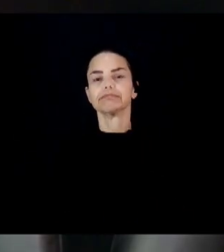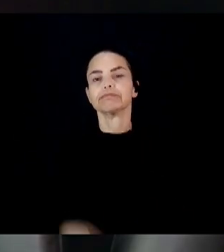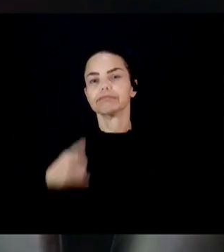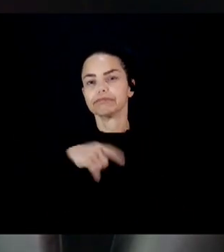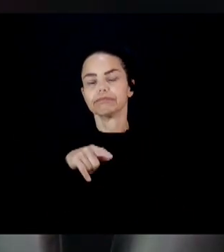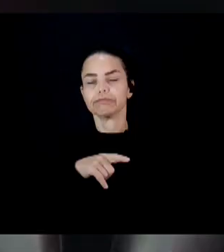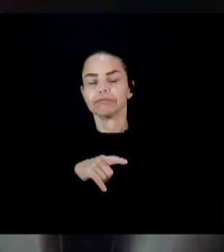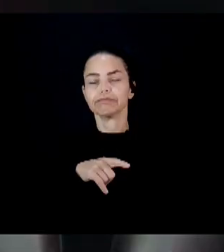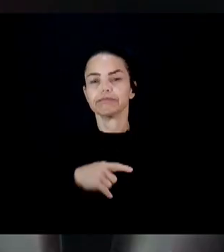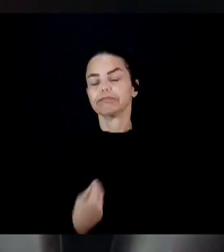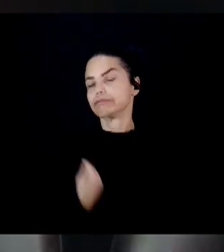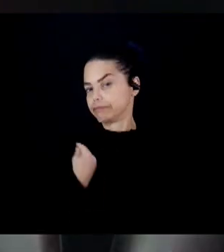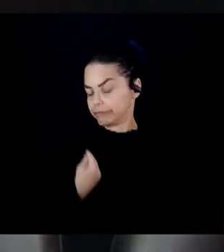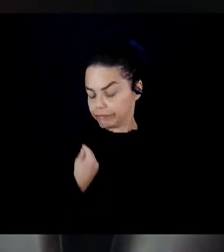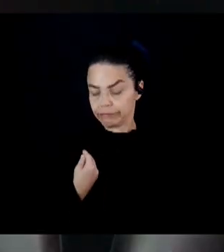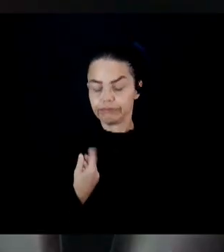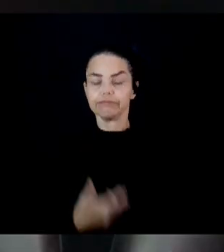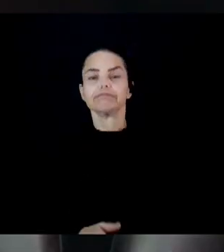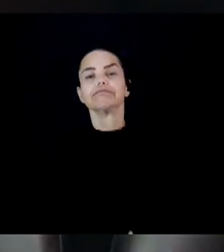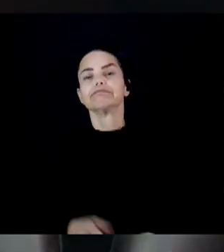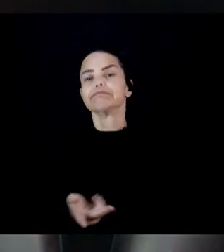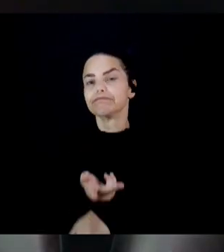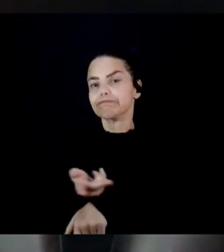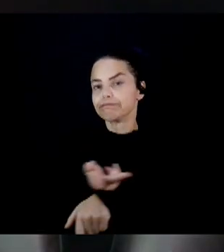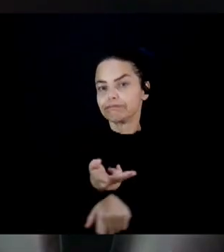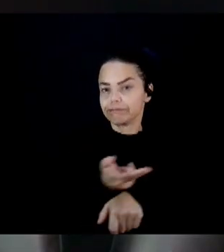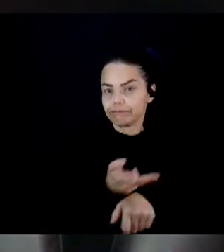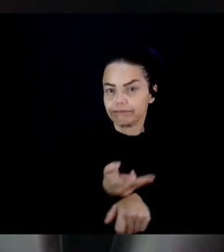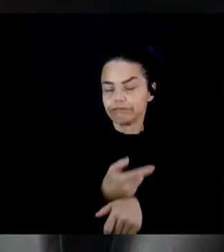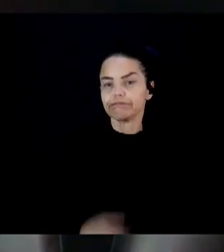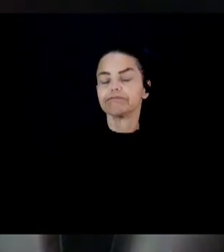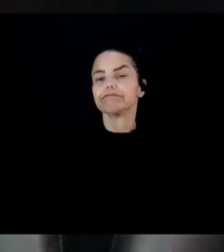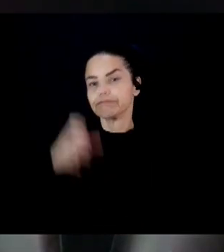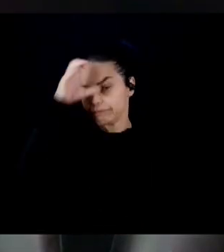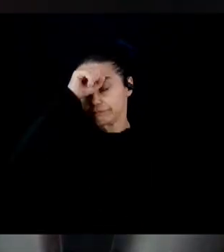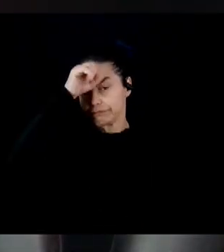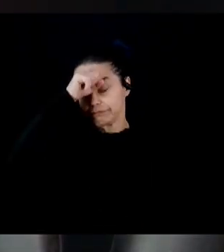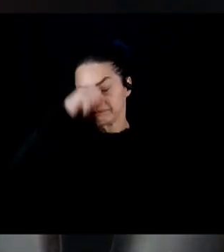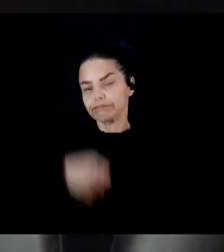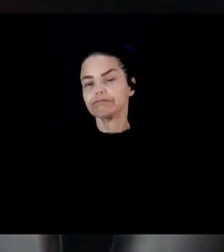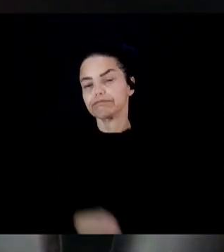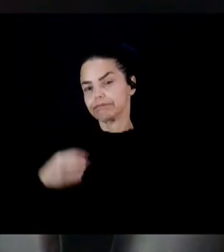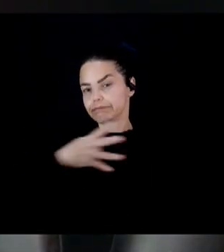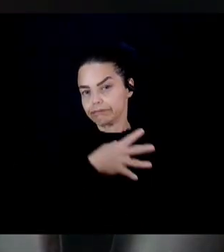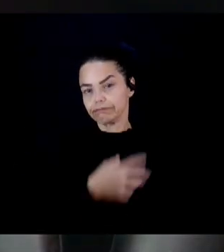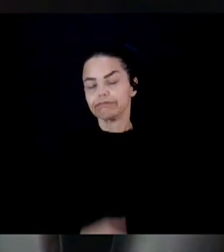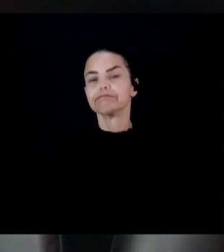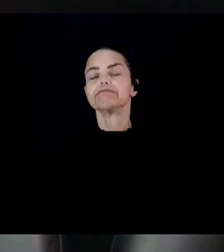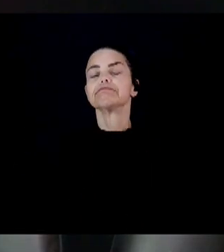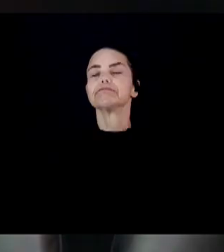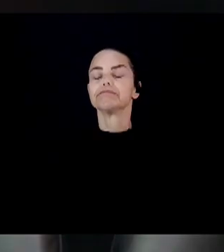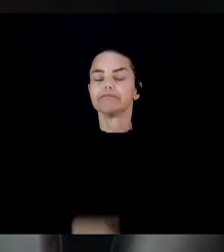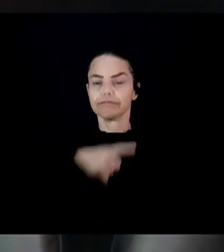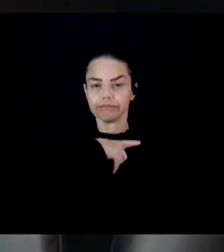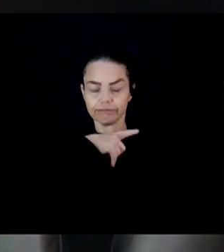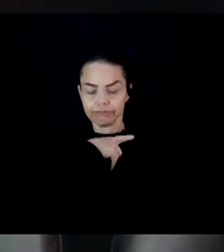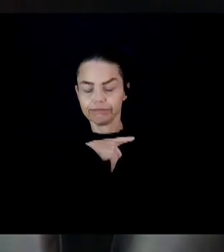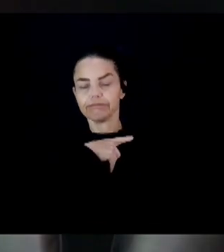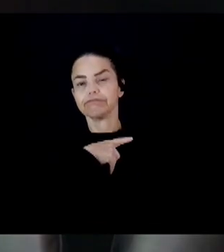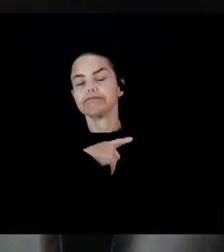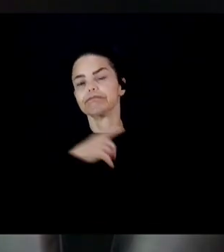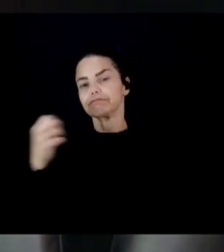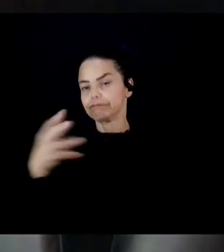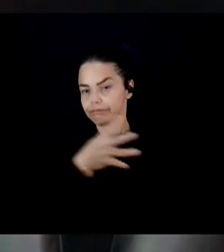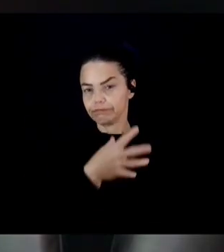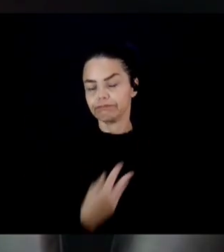vida, a busca, né, por aprender coisas novas, por criar situações novas na